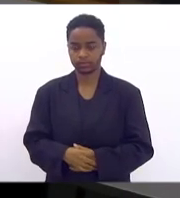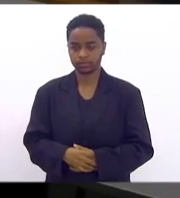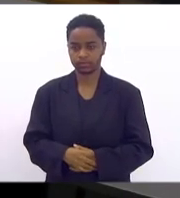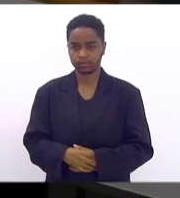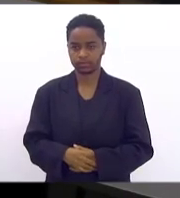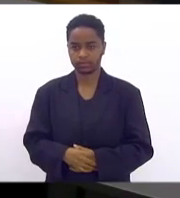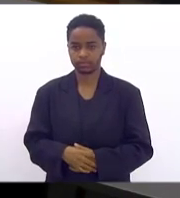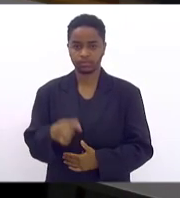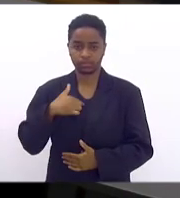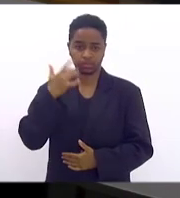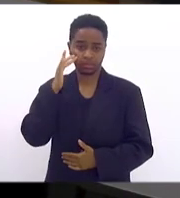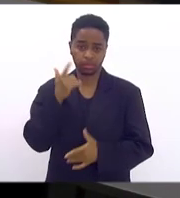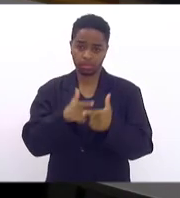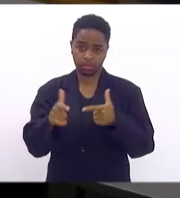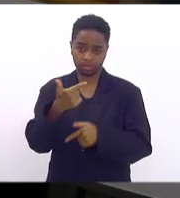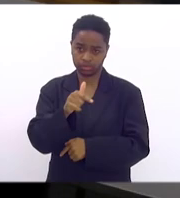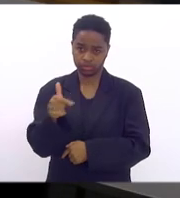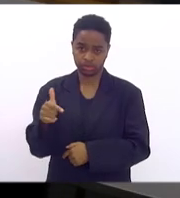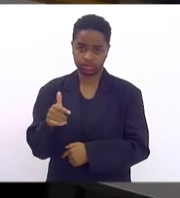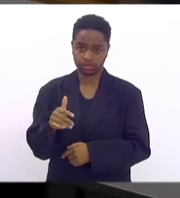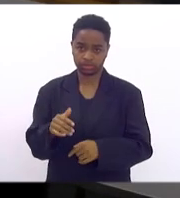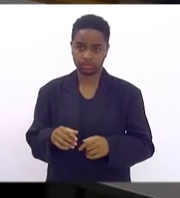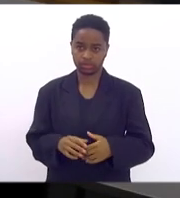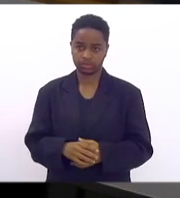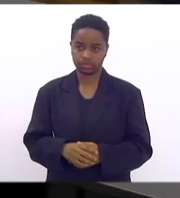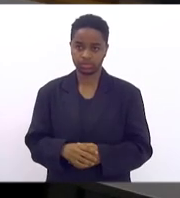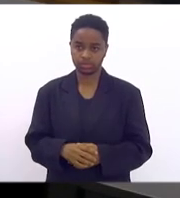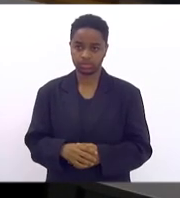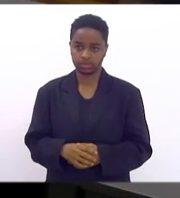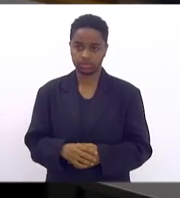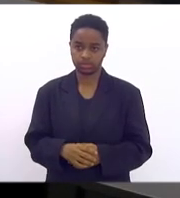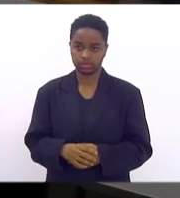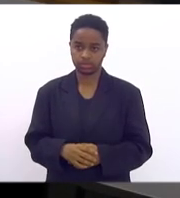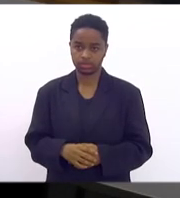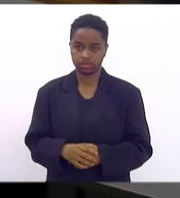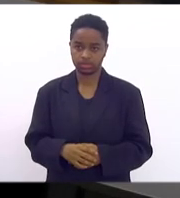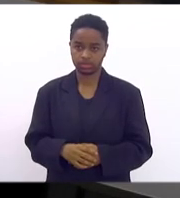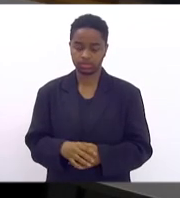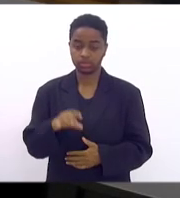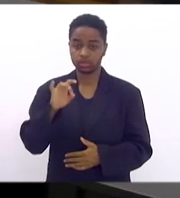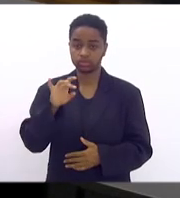Não vejo problema algum. Então, só um minutinho. Só um minutinho,